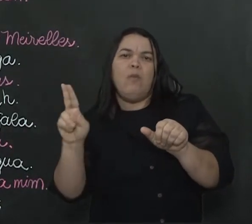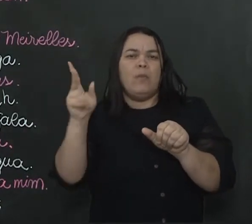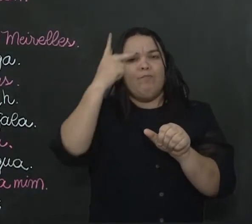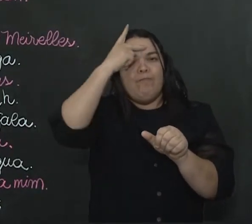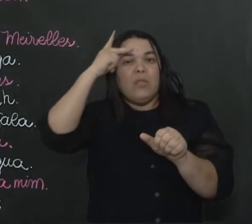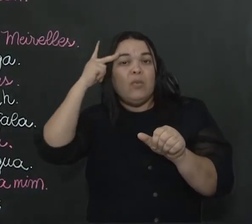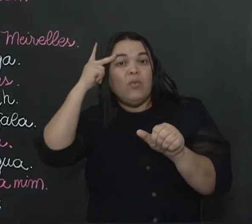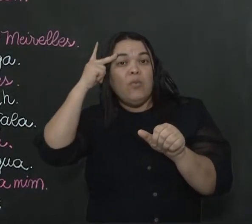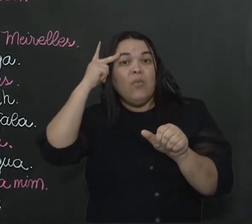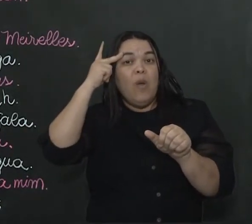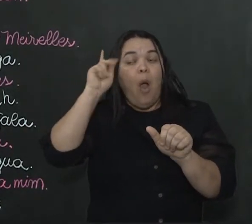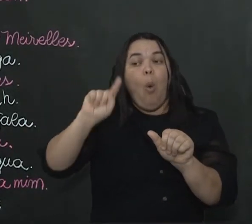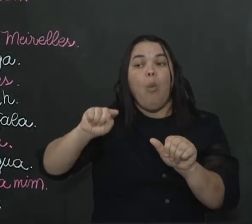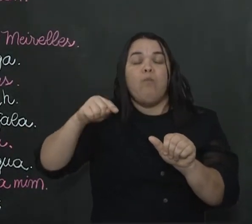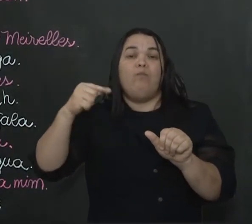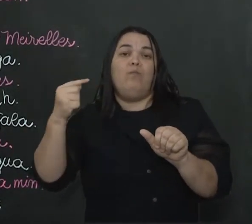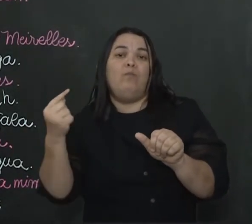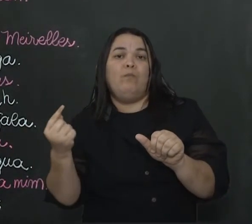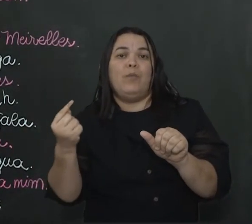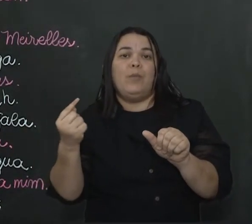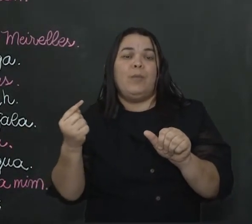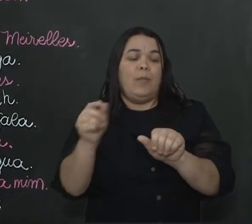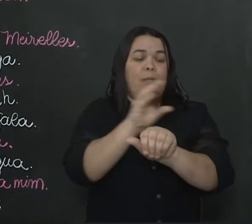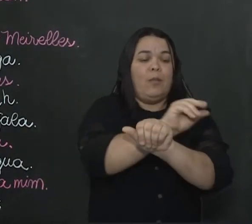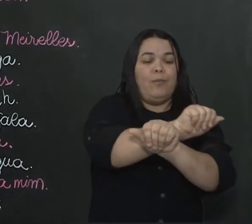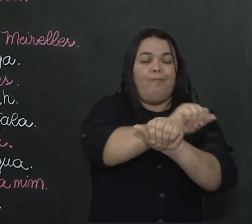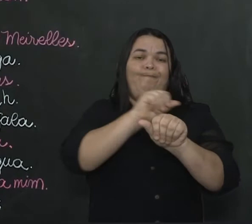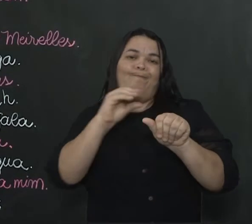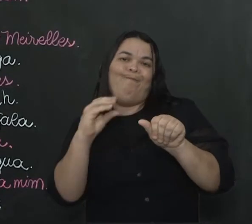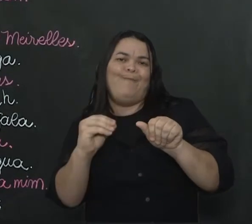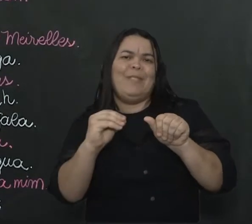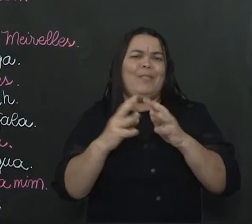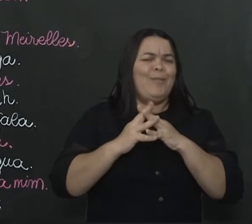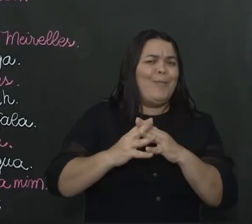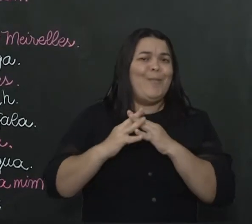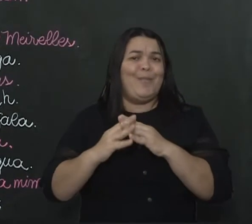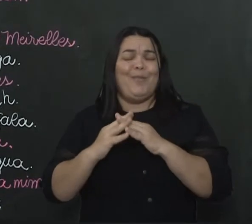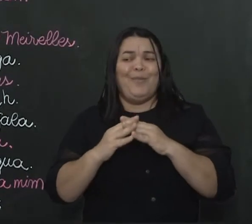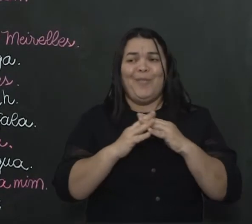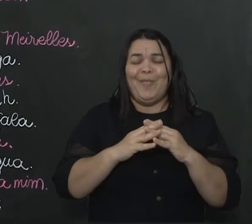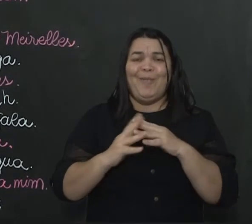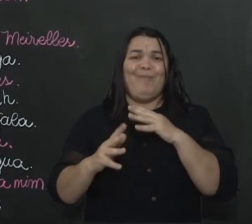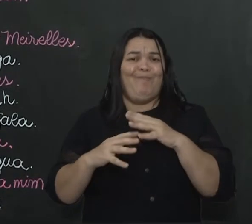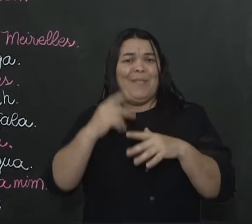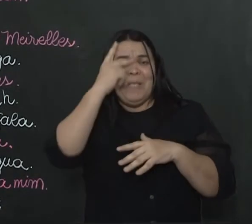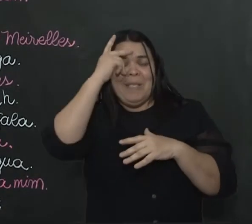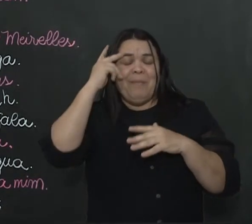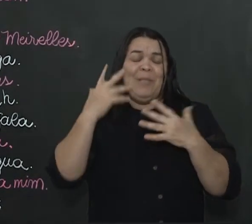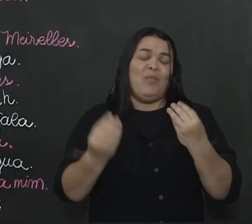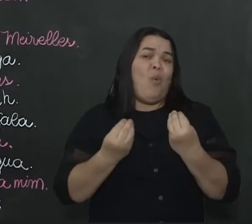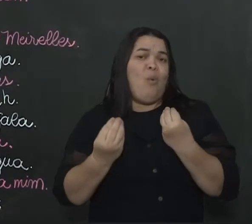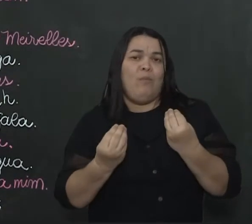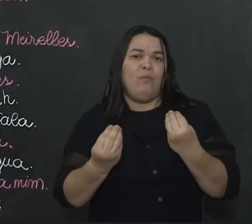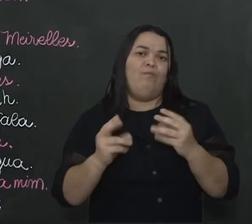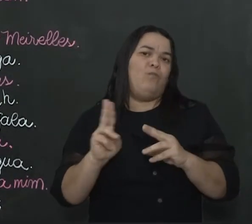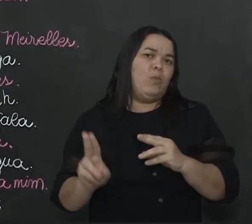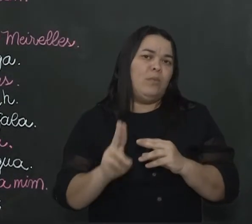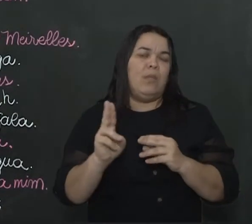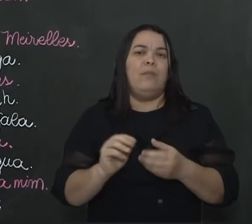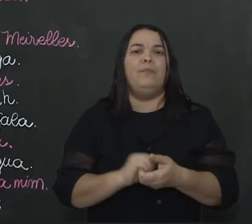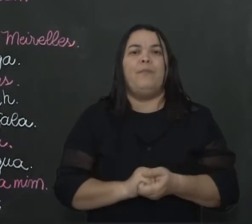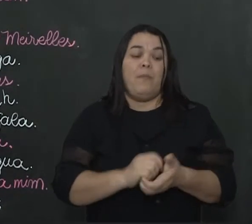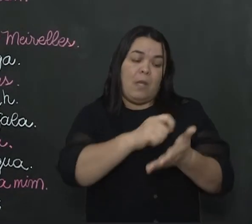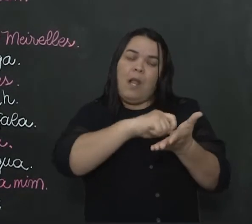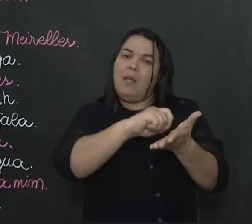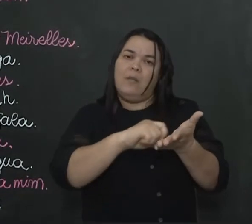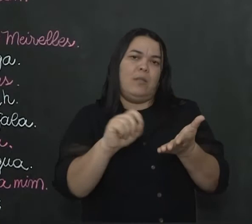existe artigo antes, embora essa ocorrência do artigo ainda gere controvérsias em contextos formais e informais. Na escrita, por exemplo, a gente não